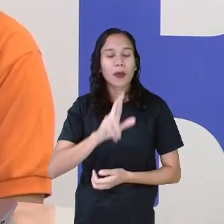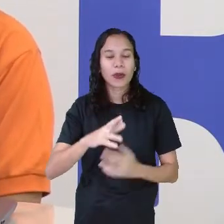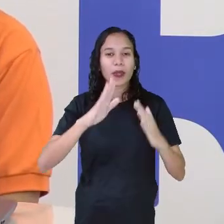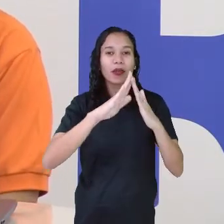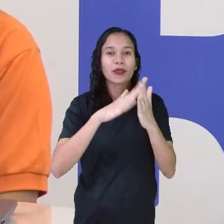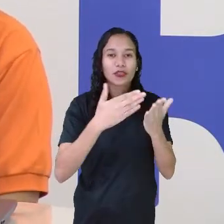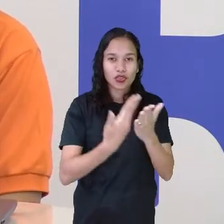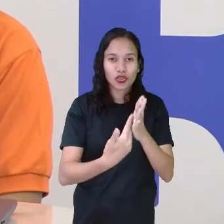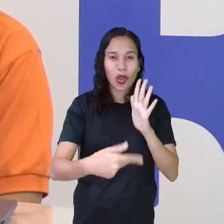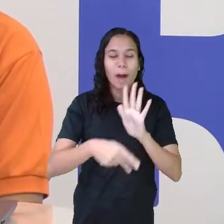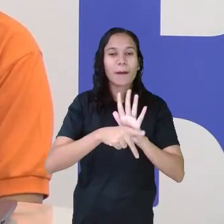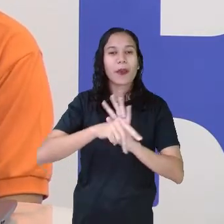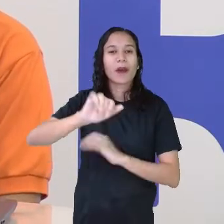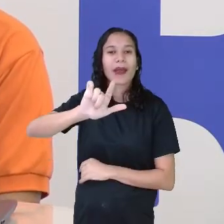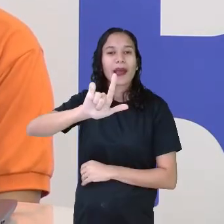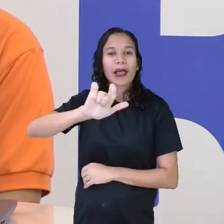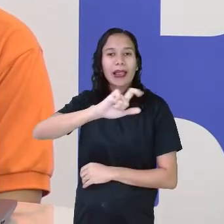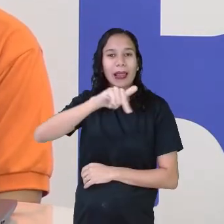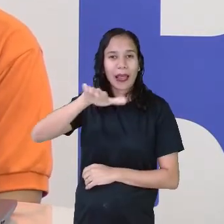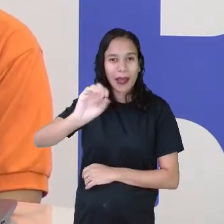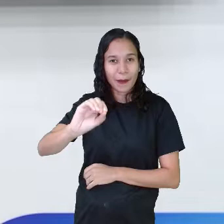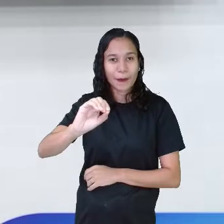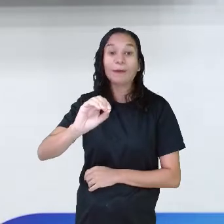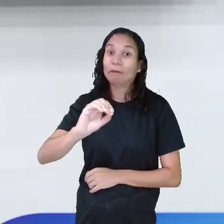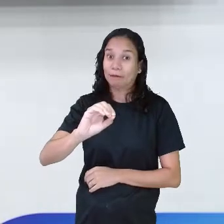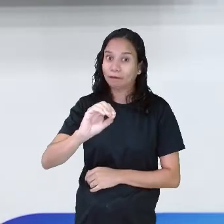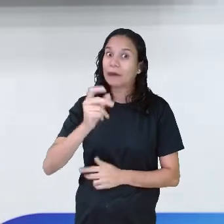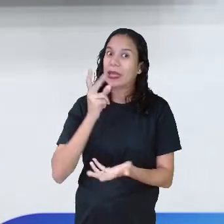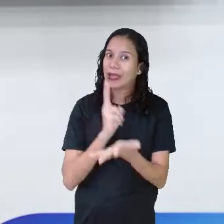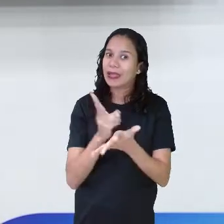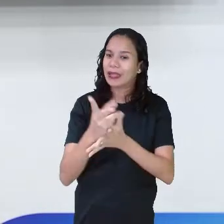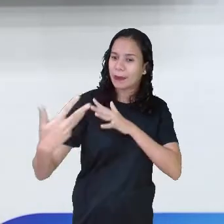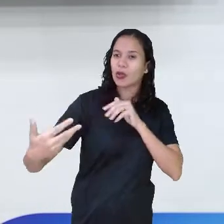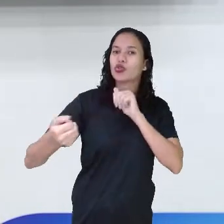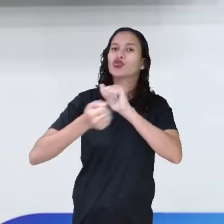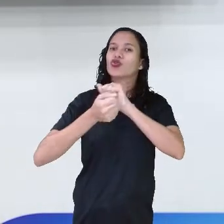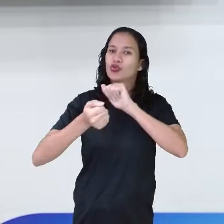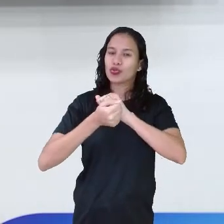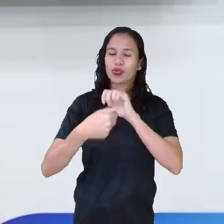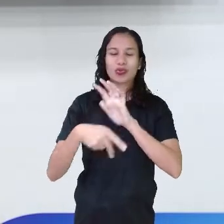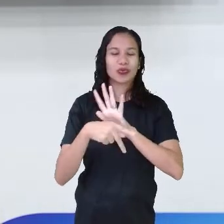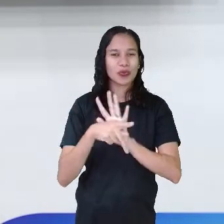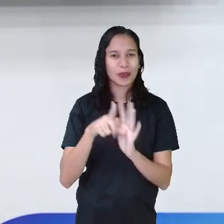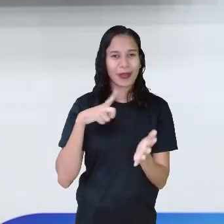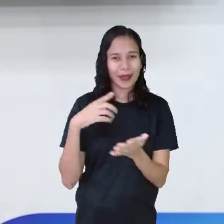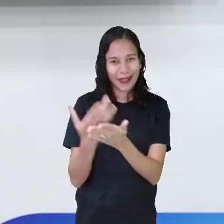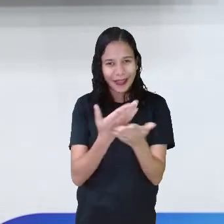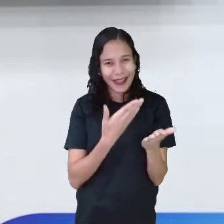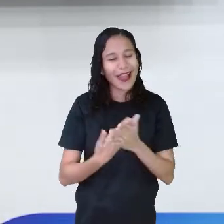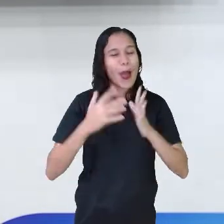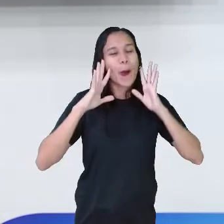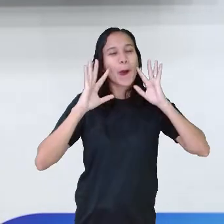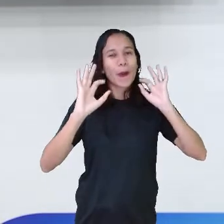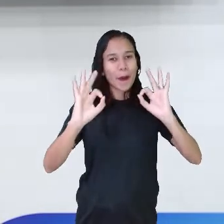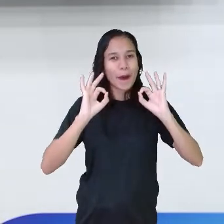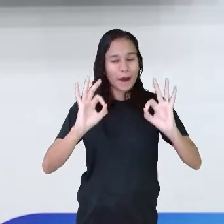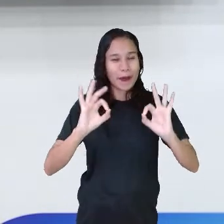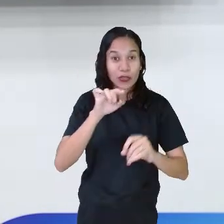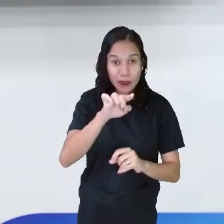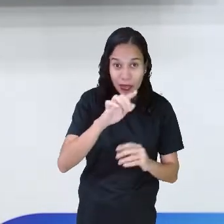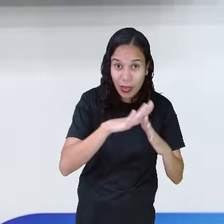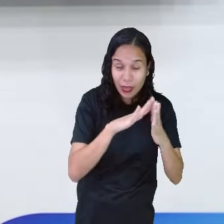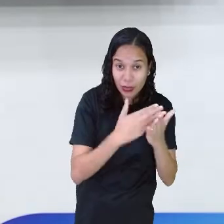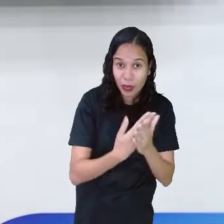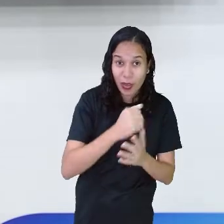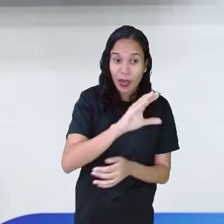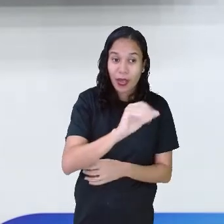Leão. Menino, olha, Carla Patrícia e Leão sempre aqui, bombando nas presente. nossas aulas. Se você não é nem do Carla Patrícia,